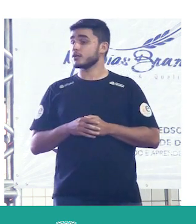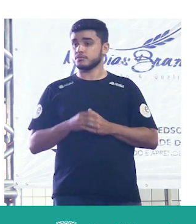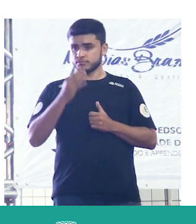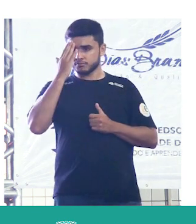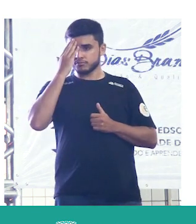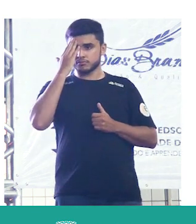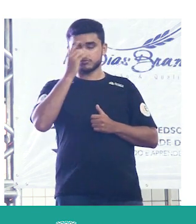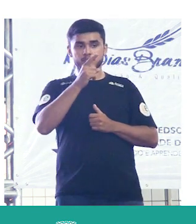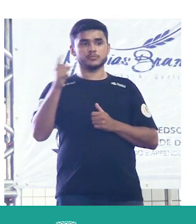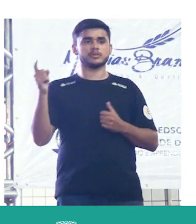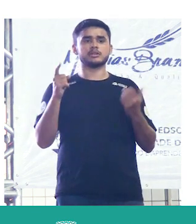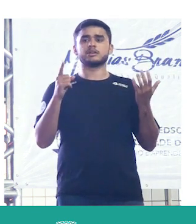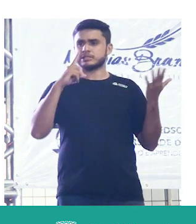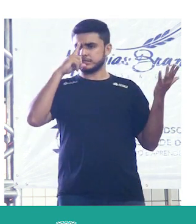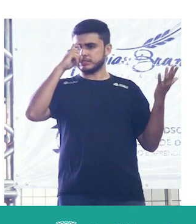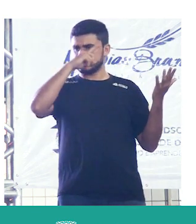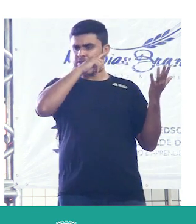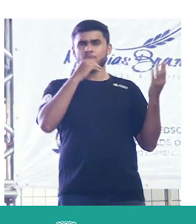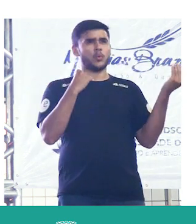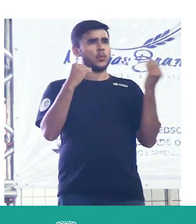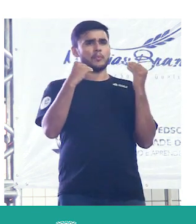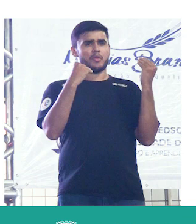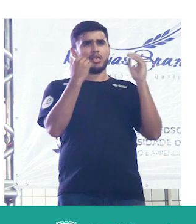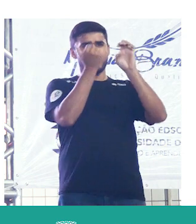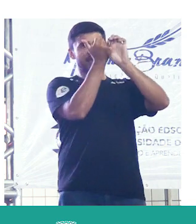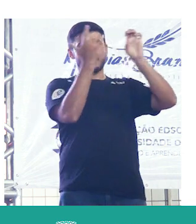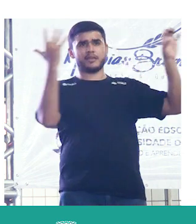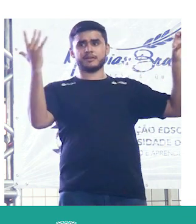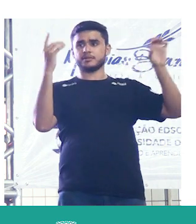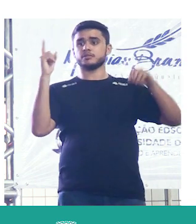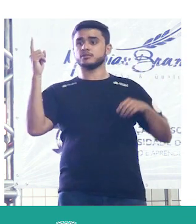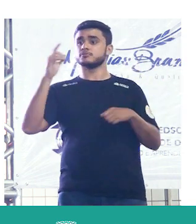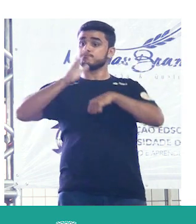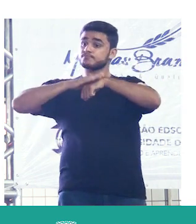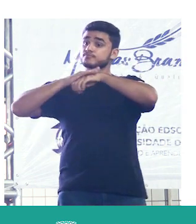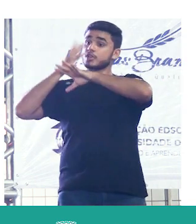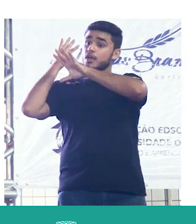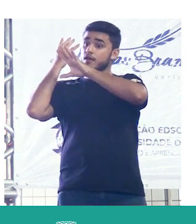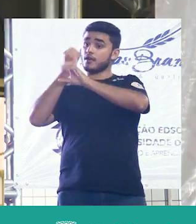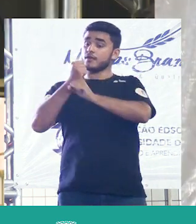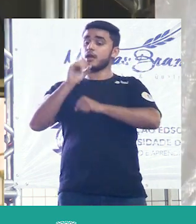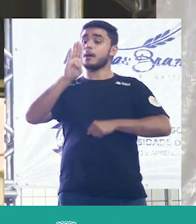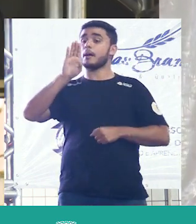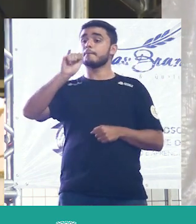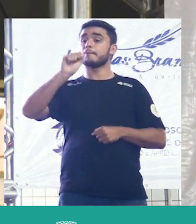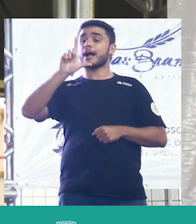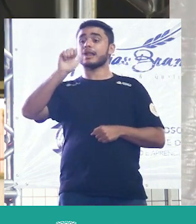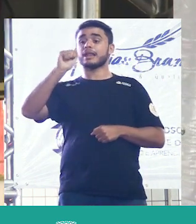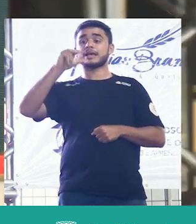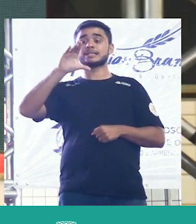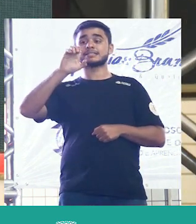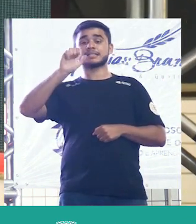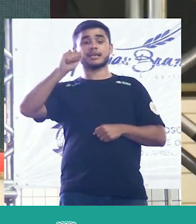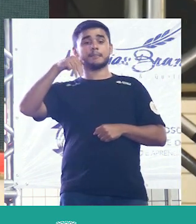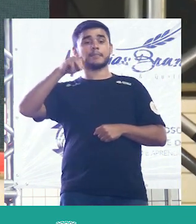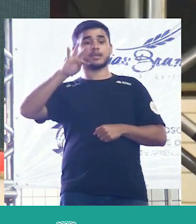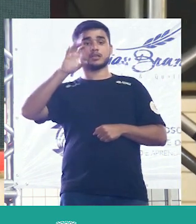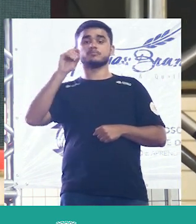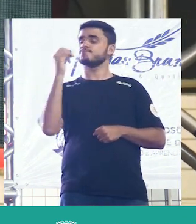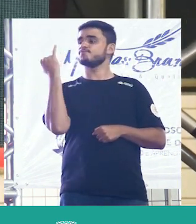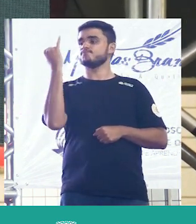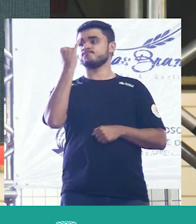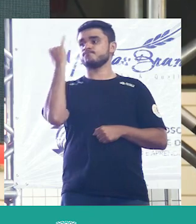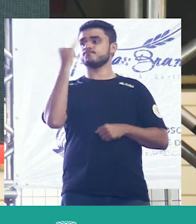Se você tem dificuldade para fazer balanceamento de equação química, pessoal, dá uma revisada nessa parte de balanceamento depois, porque ela é muito útil para